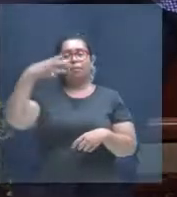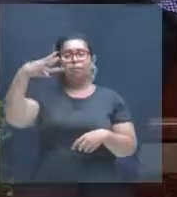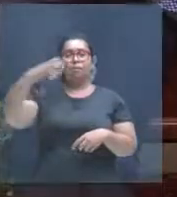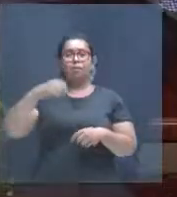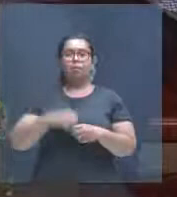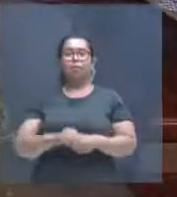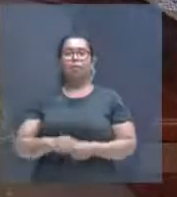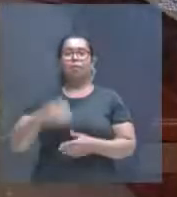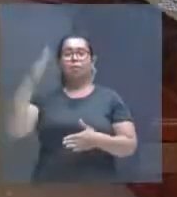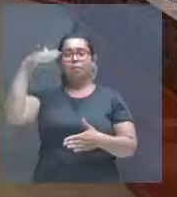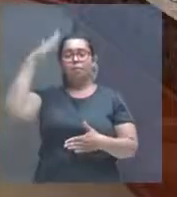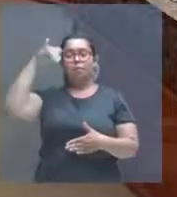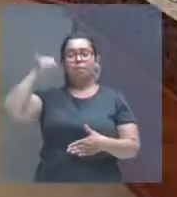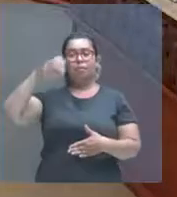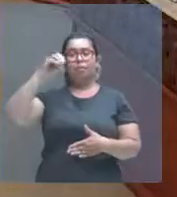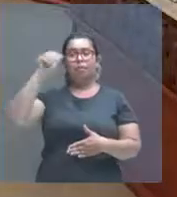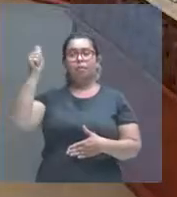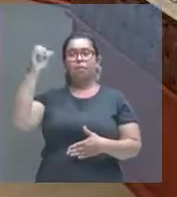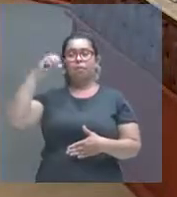Baiano.